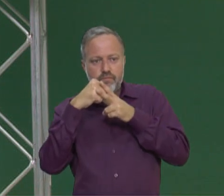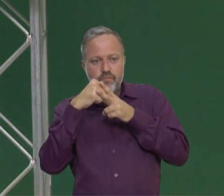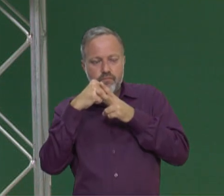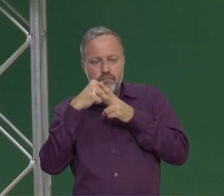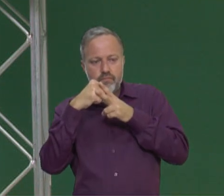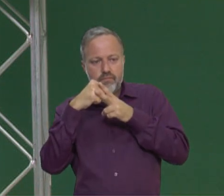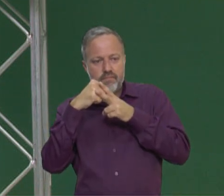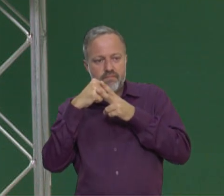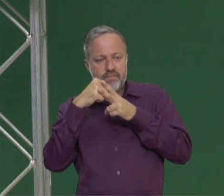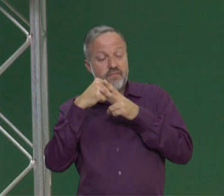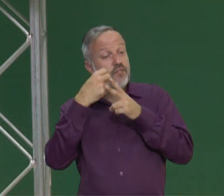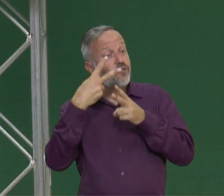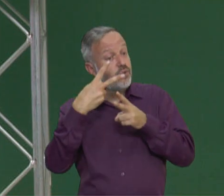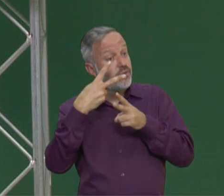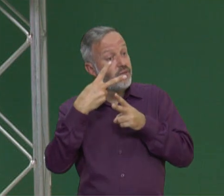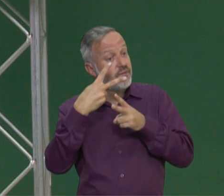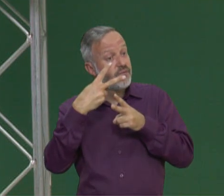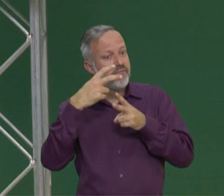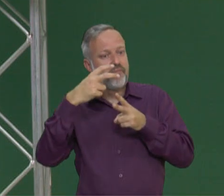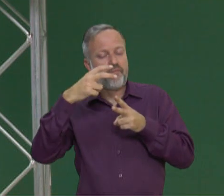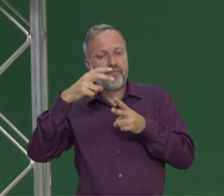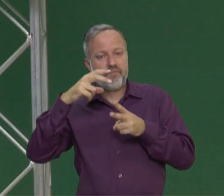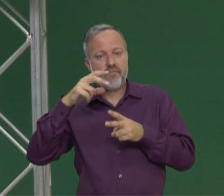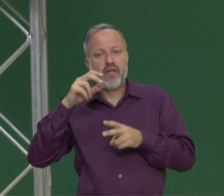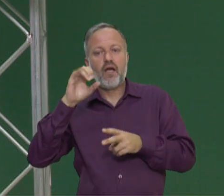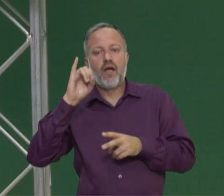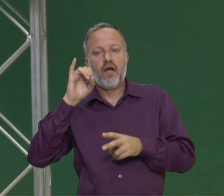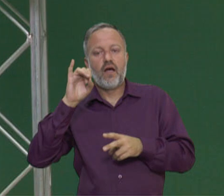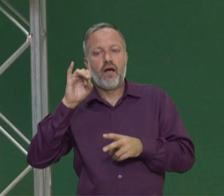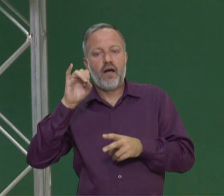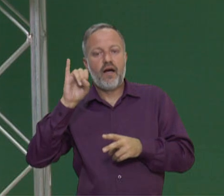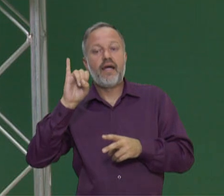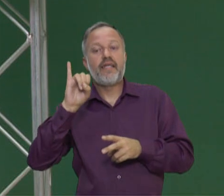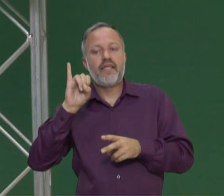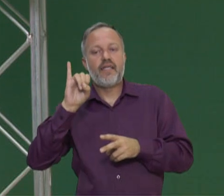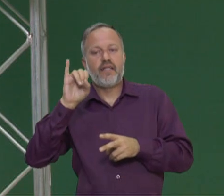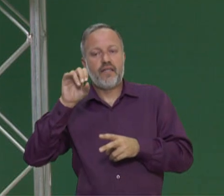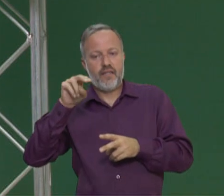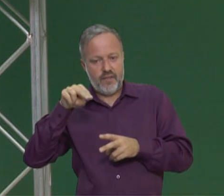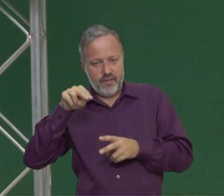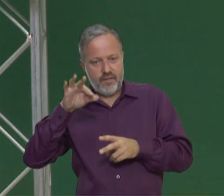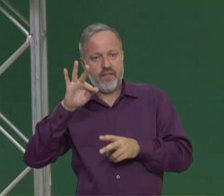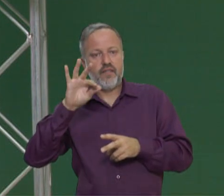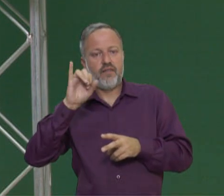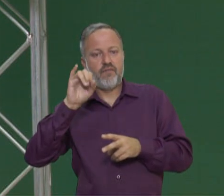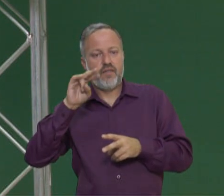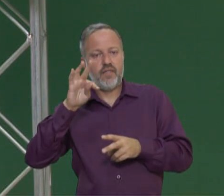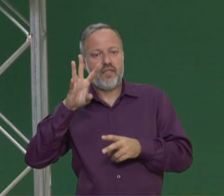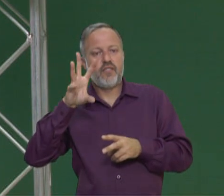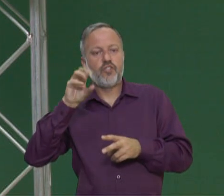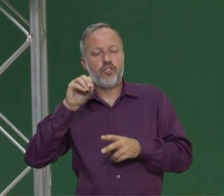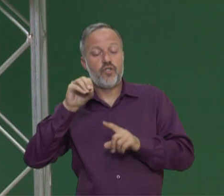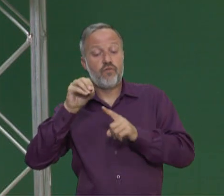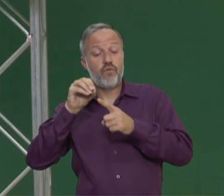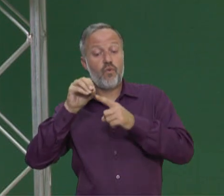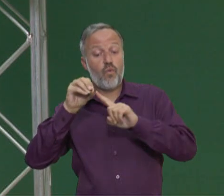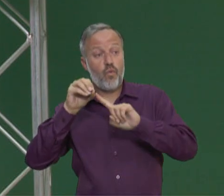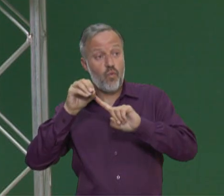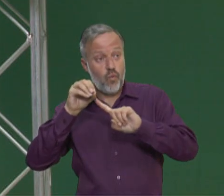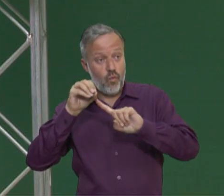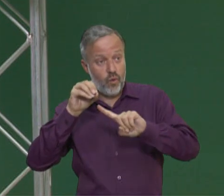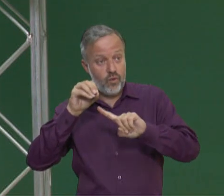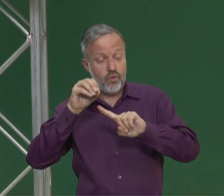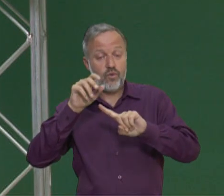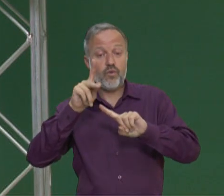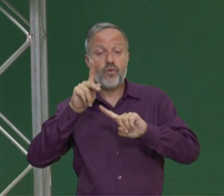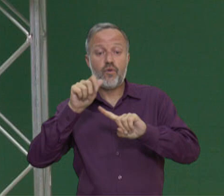está no particípio. Como o verbo é irregular, ele terminou em ed, sufixo